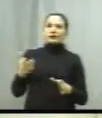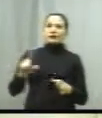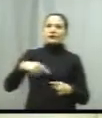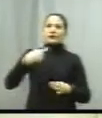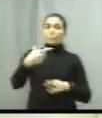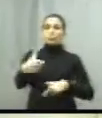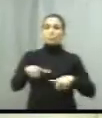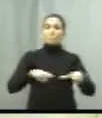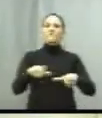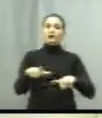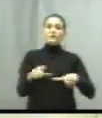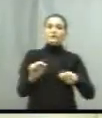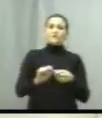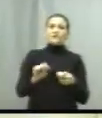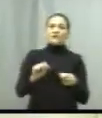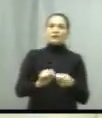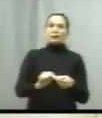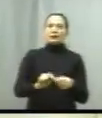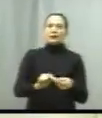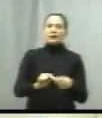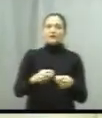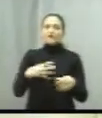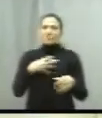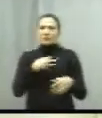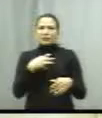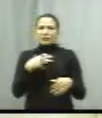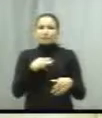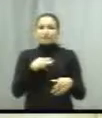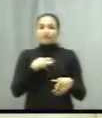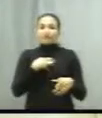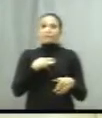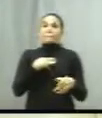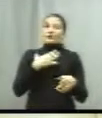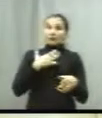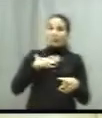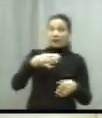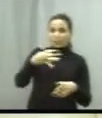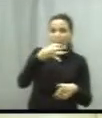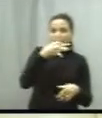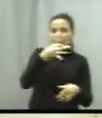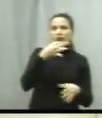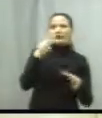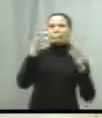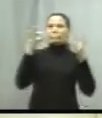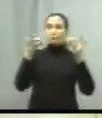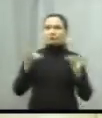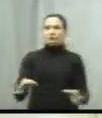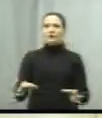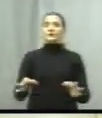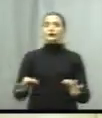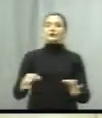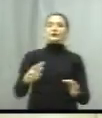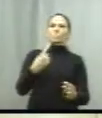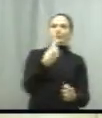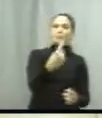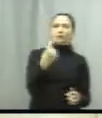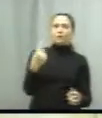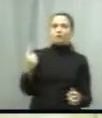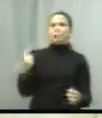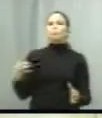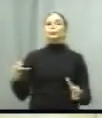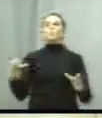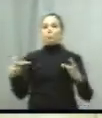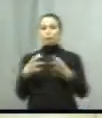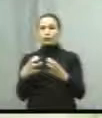o trabalho que vem sendo feito de forma, na minha opinião, corretíssima por todos os membros da